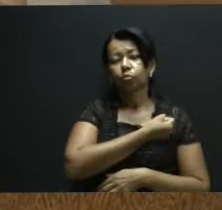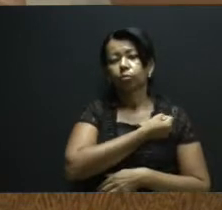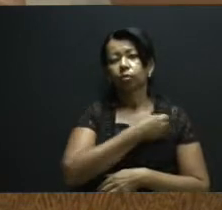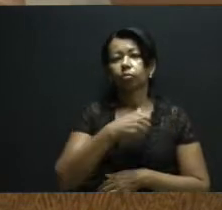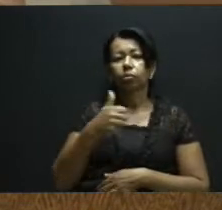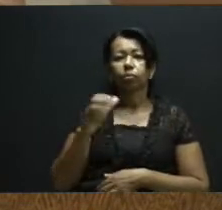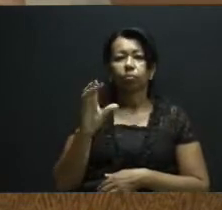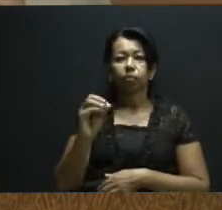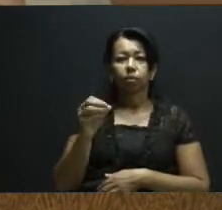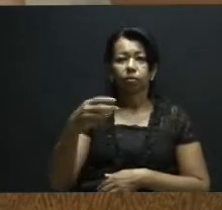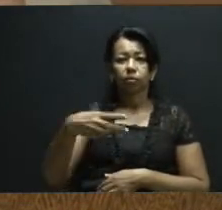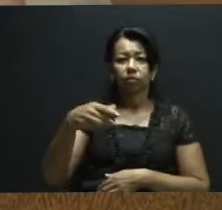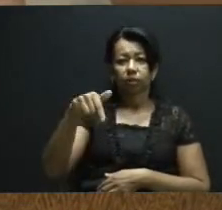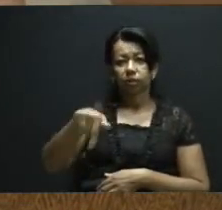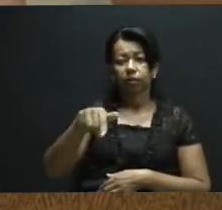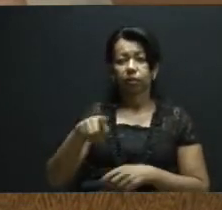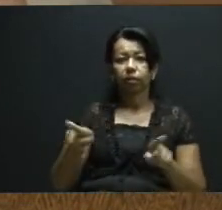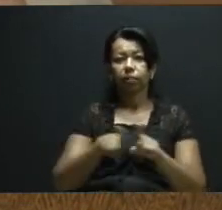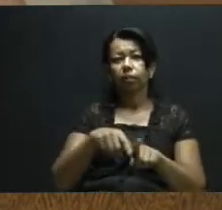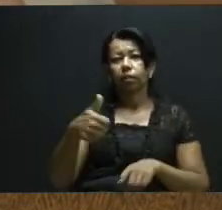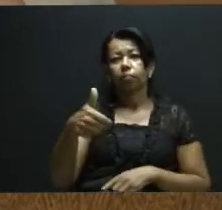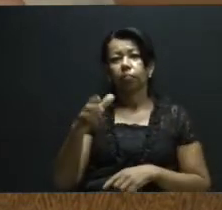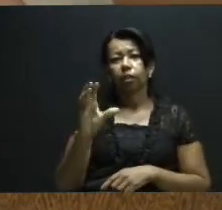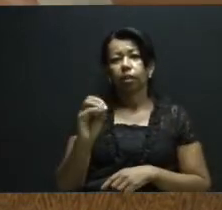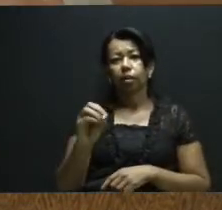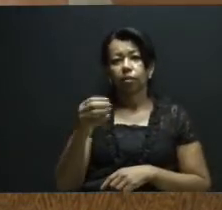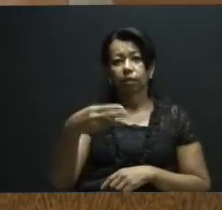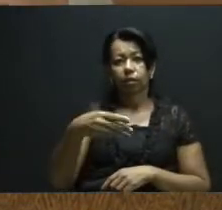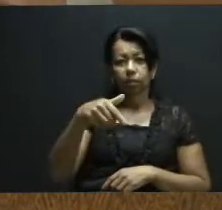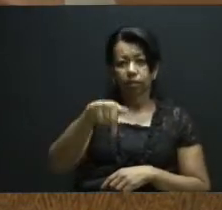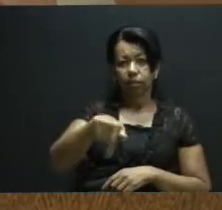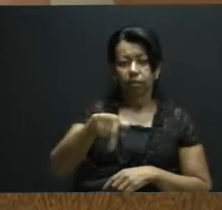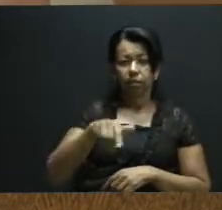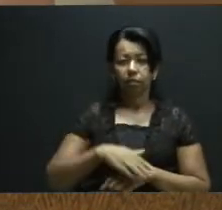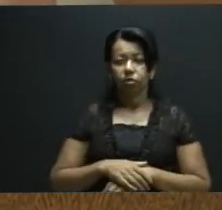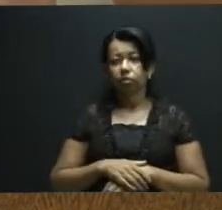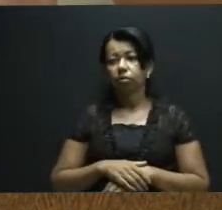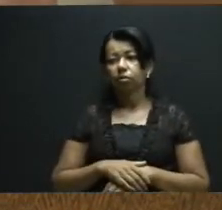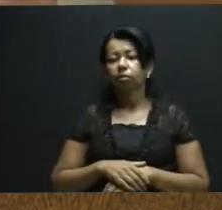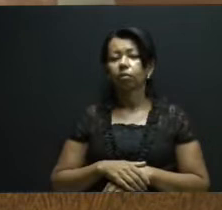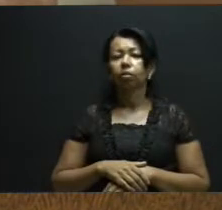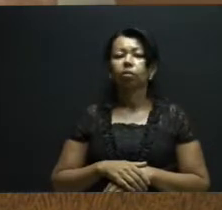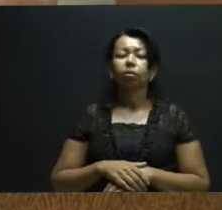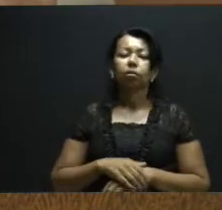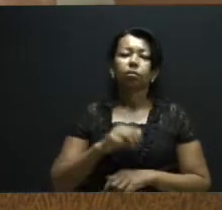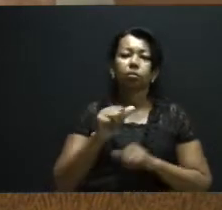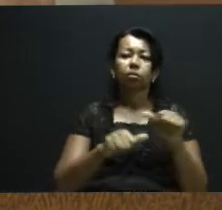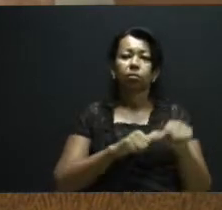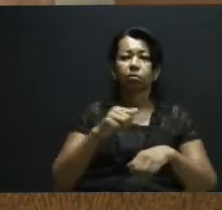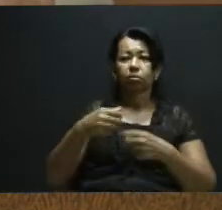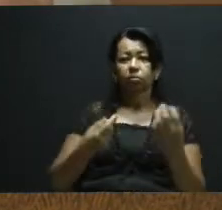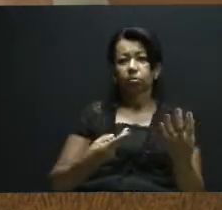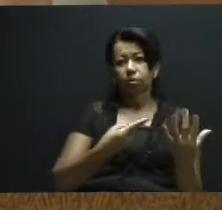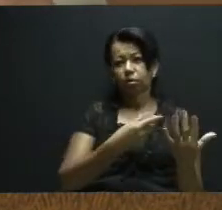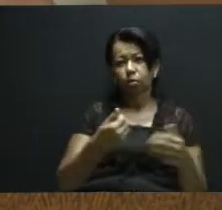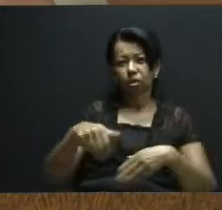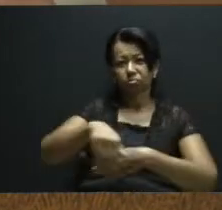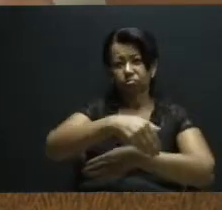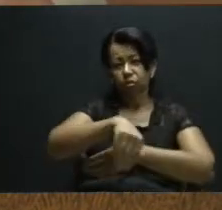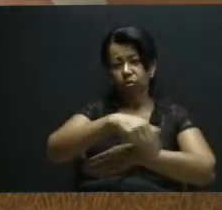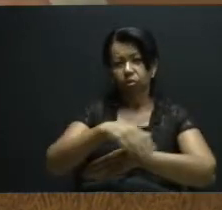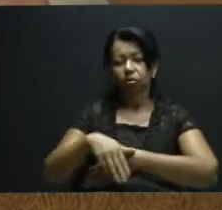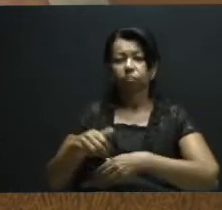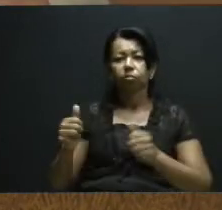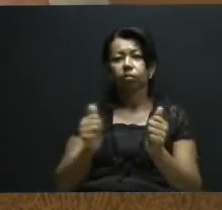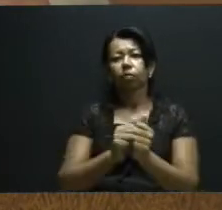1.027 e 1.037 na vila couto amiense manutenção no leito carroçável é na esquina da rua